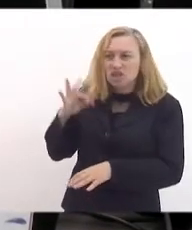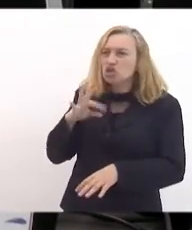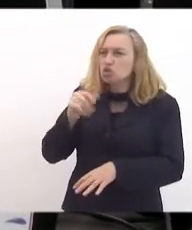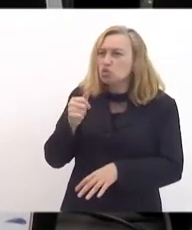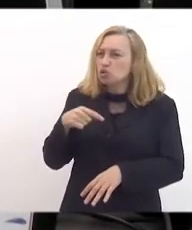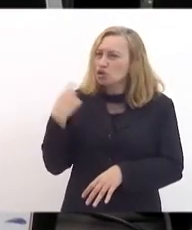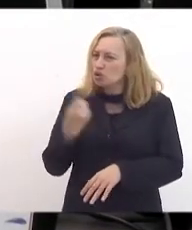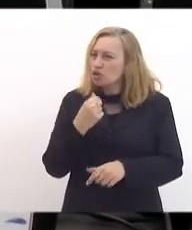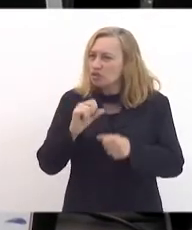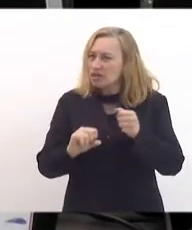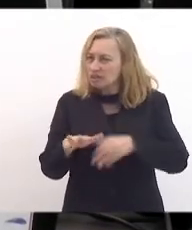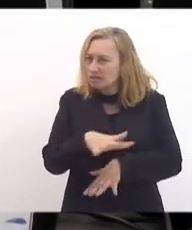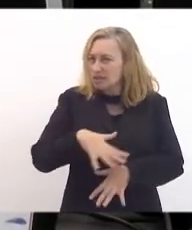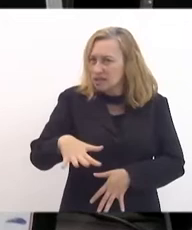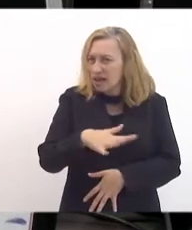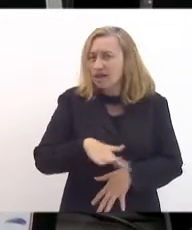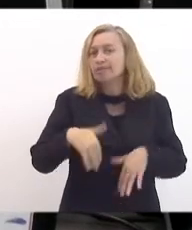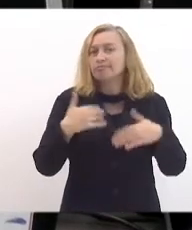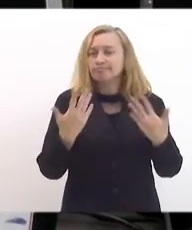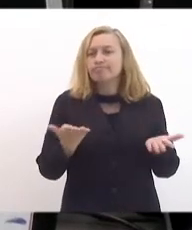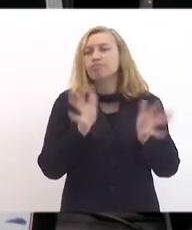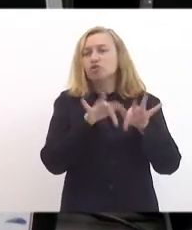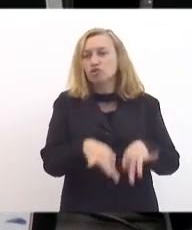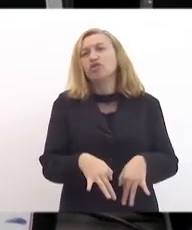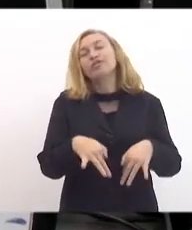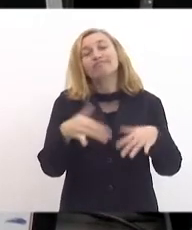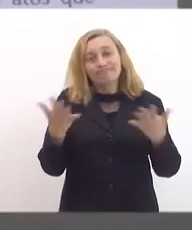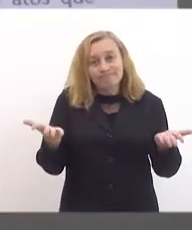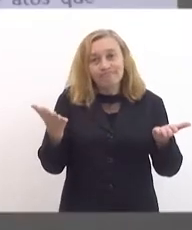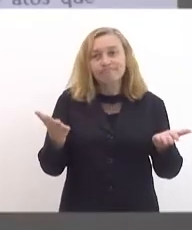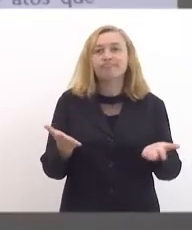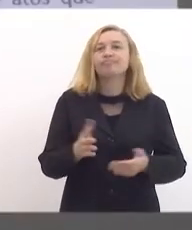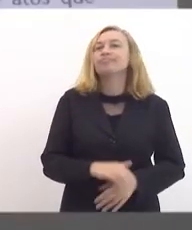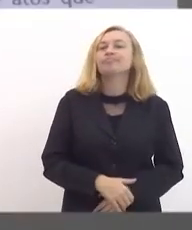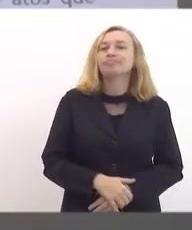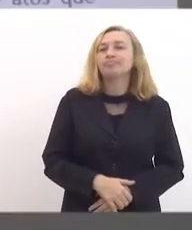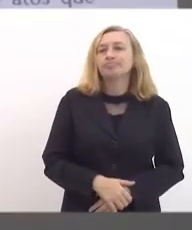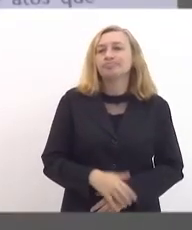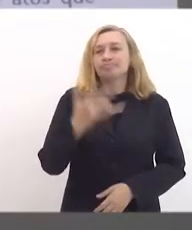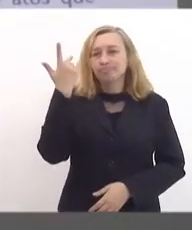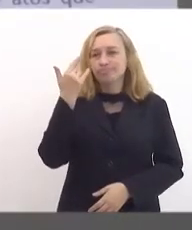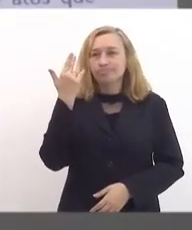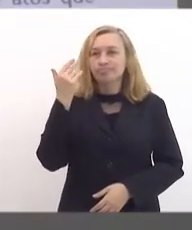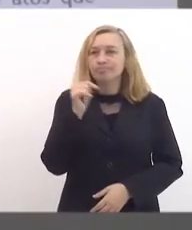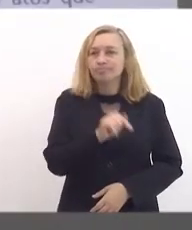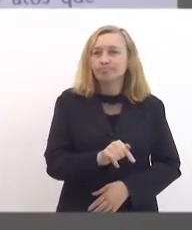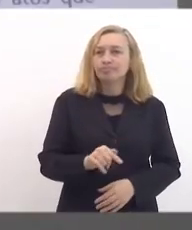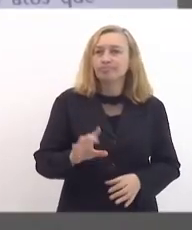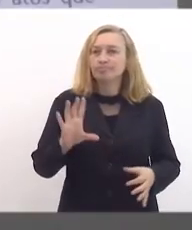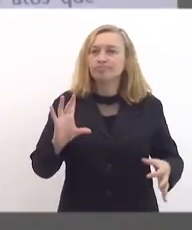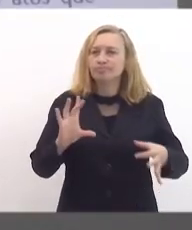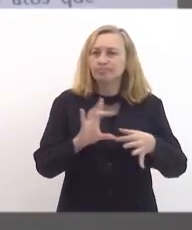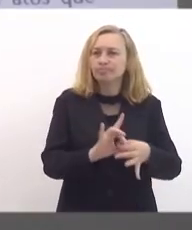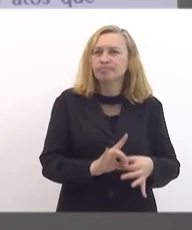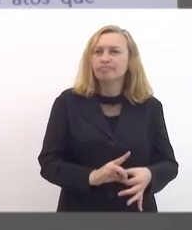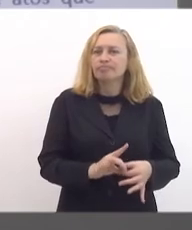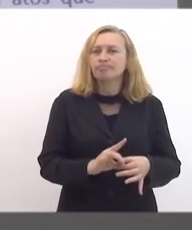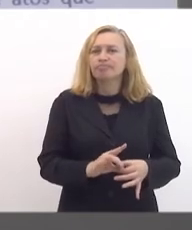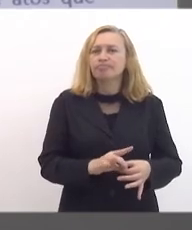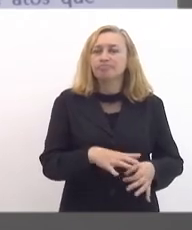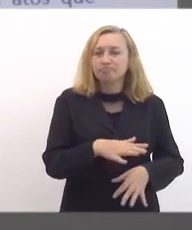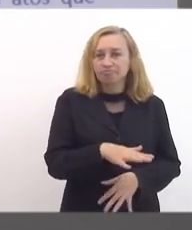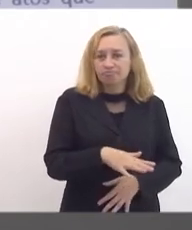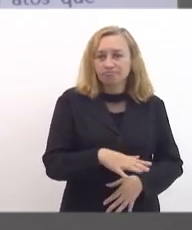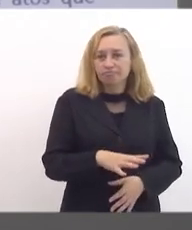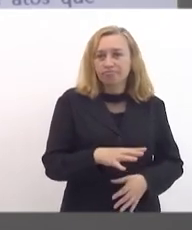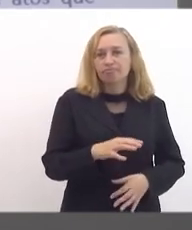dá nessa área tá aí por fim né eu acho que é consensual aqui nem uma maior integração entre os órgãos já